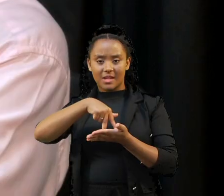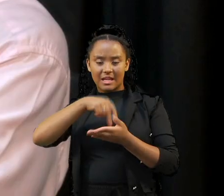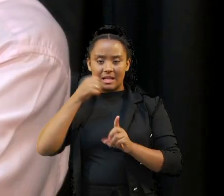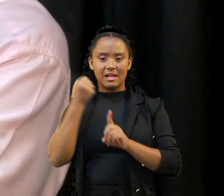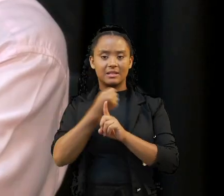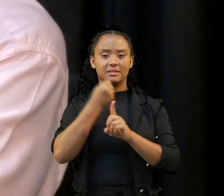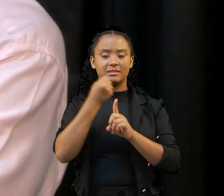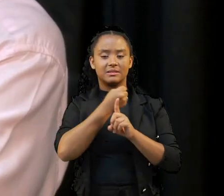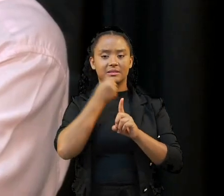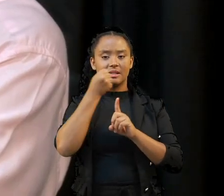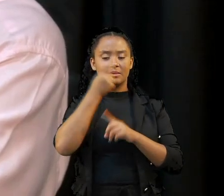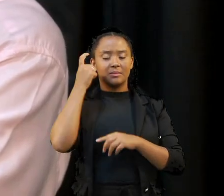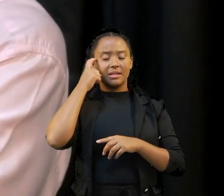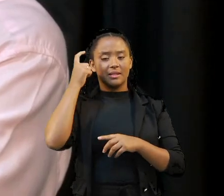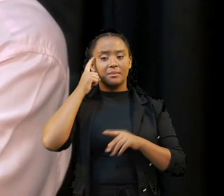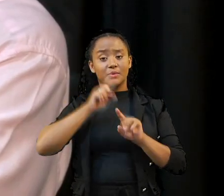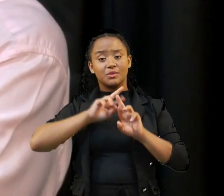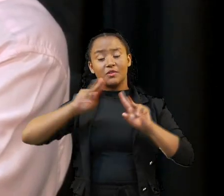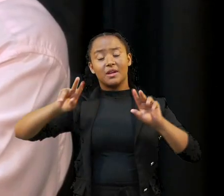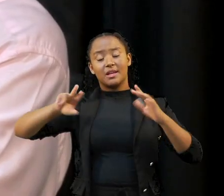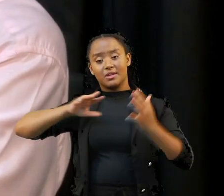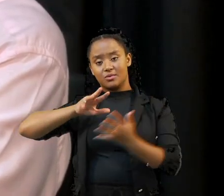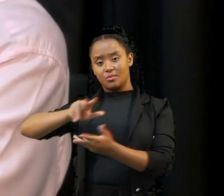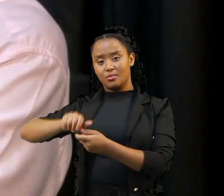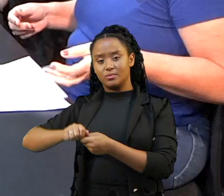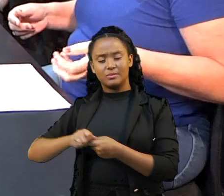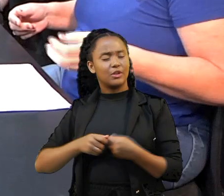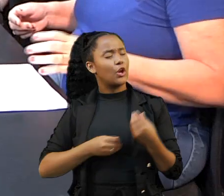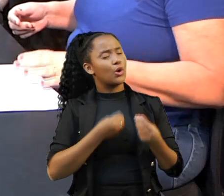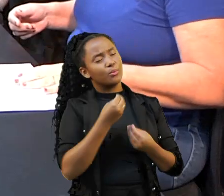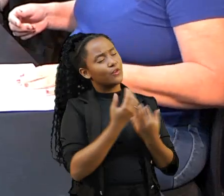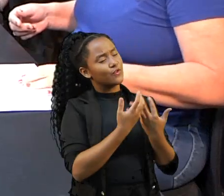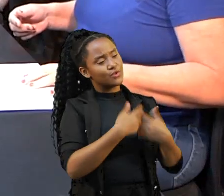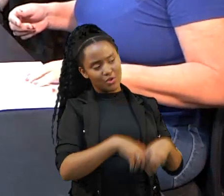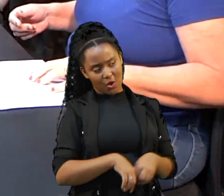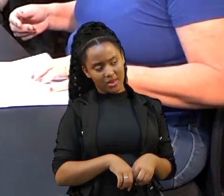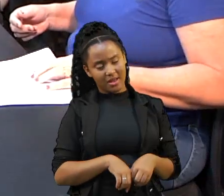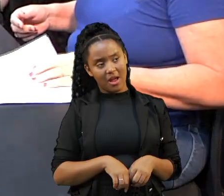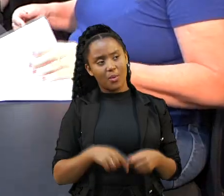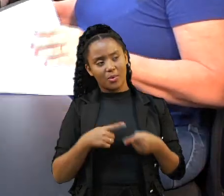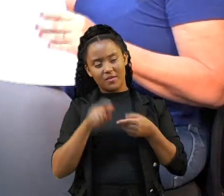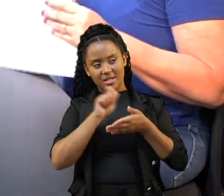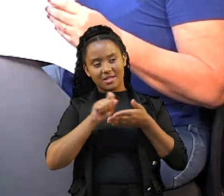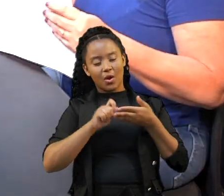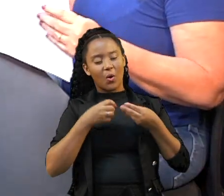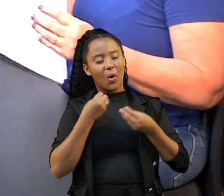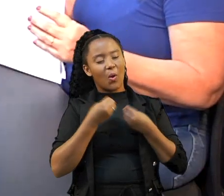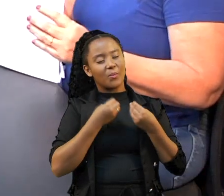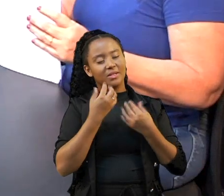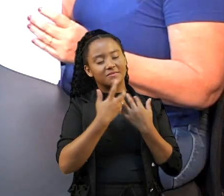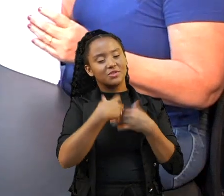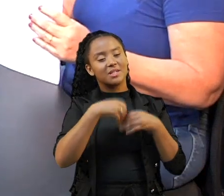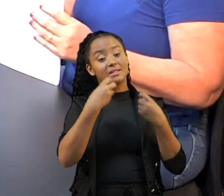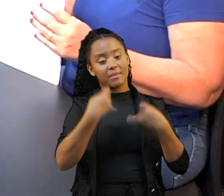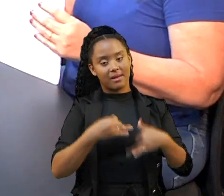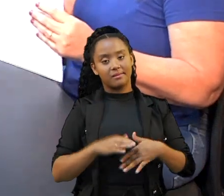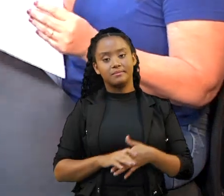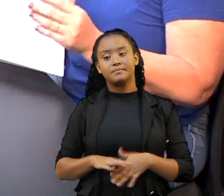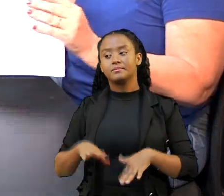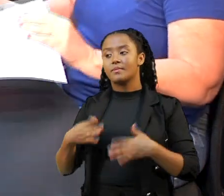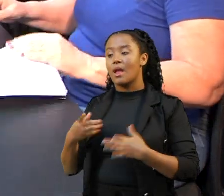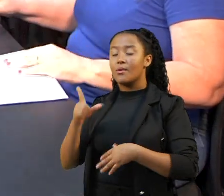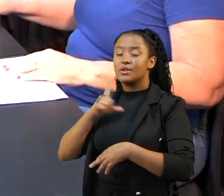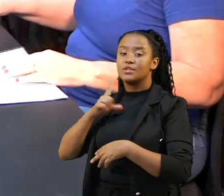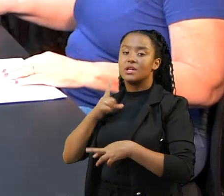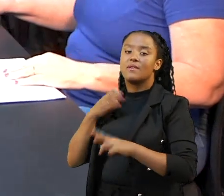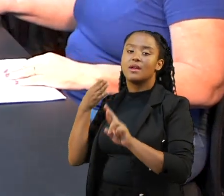reinvenção do mundo. Como é que é isso? Isso que eu estou falando aí, eu tirei de